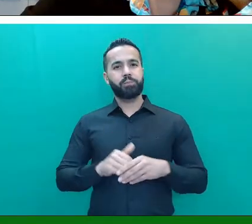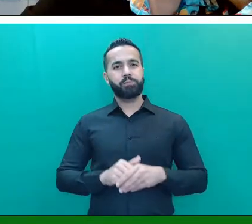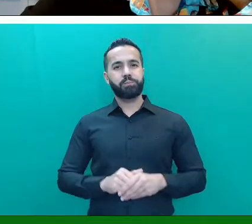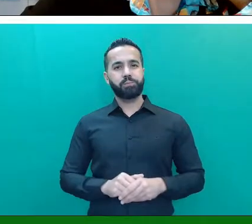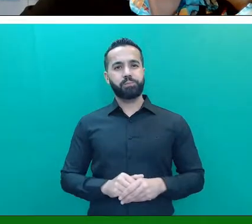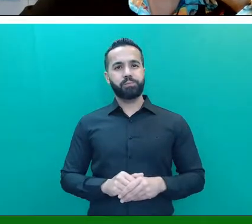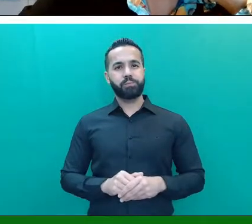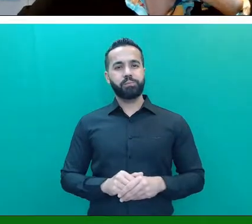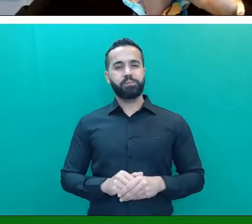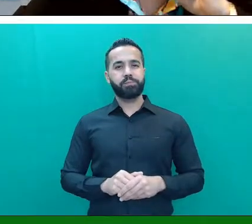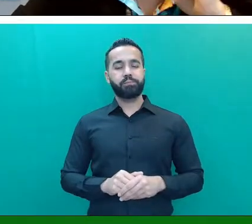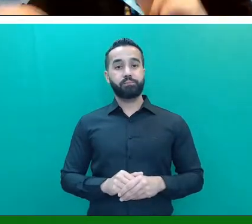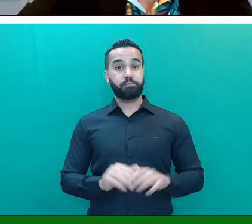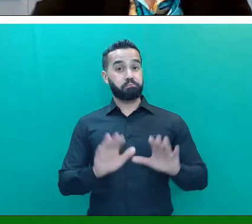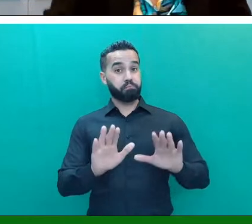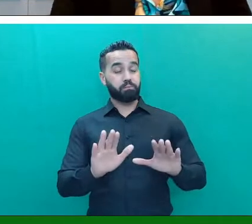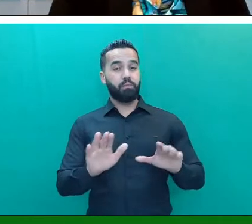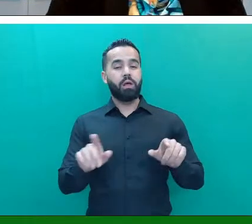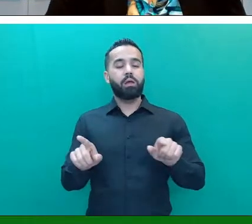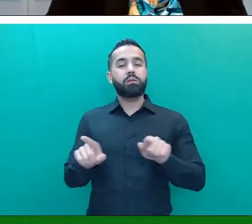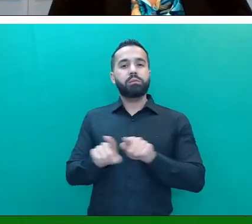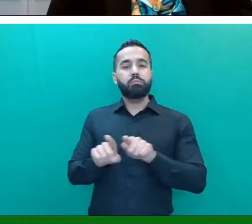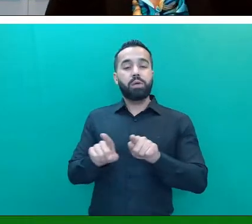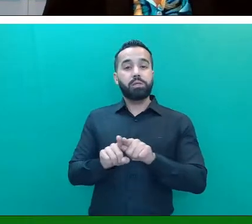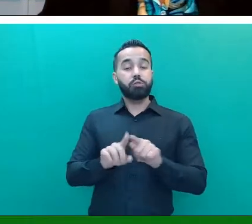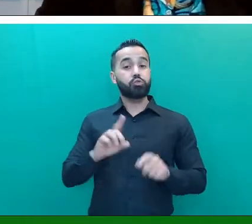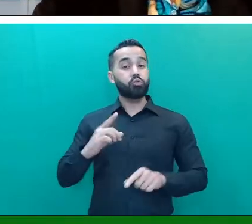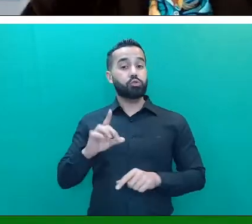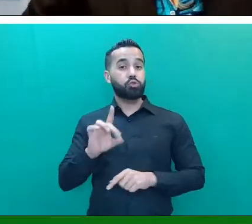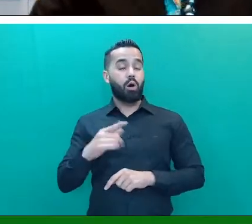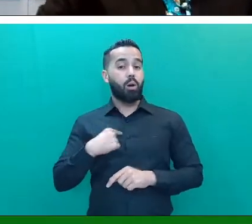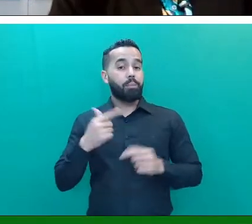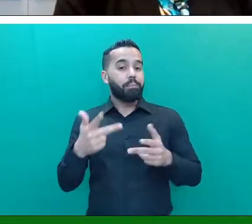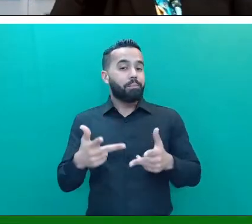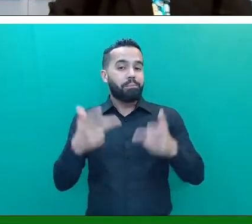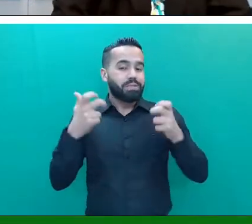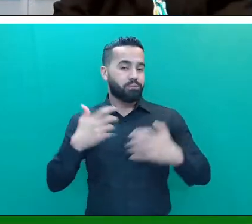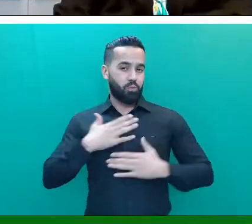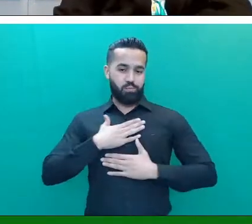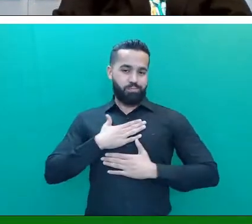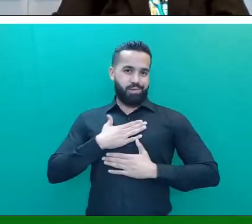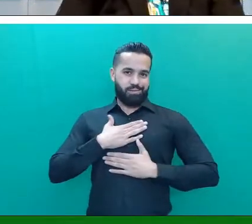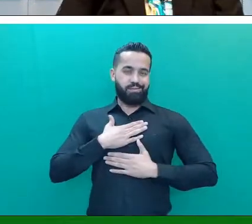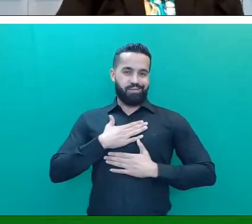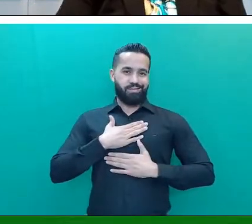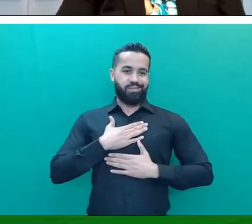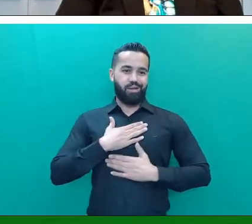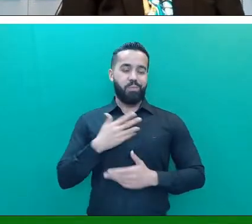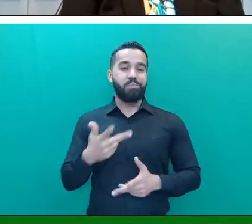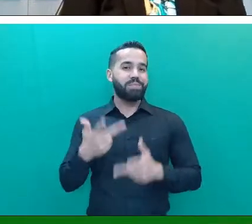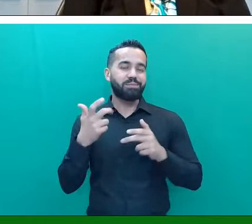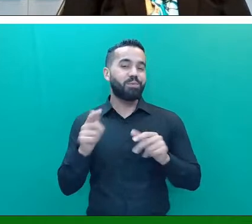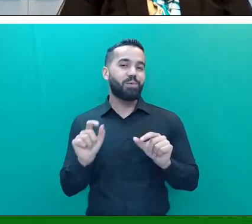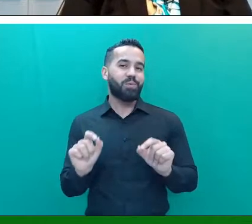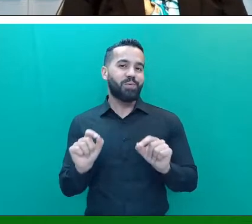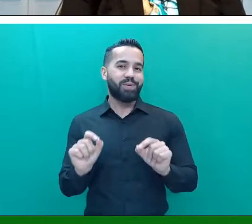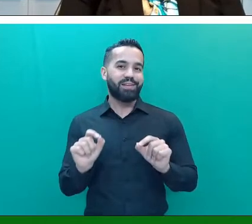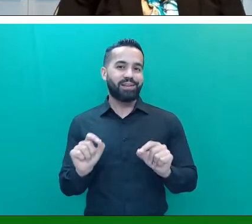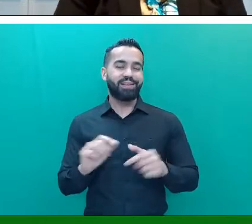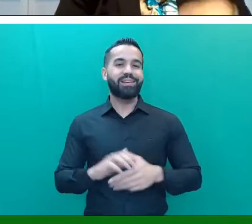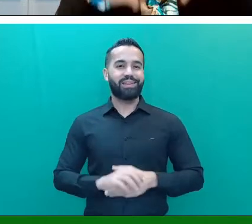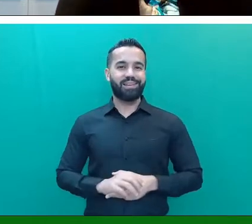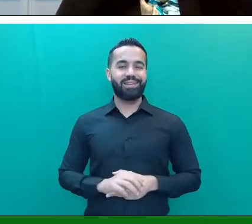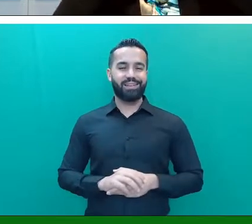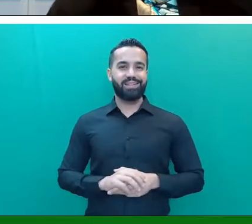eu também notei, são tudo impressões, você me desminta se eu estiver dizendo, eu também notei alguma, enfim, que tem a ver